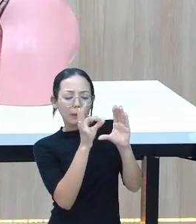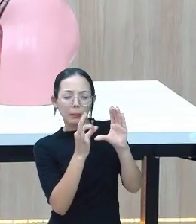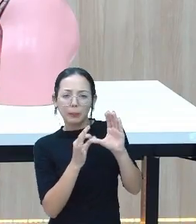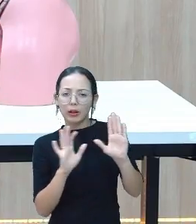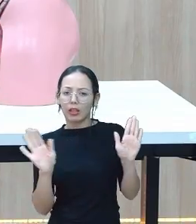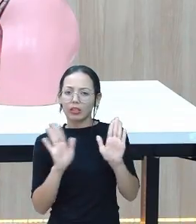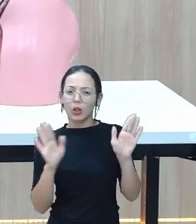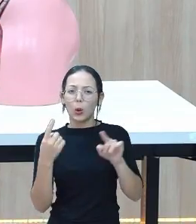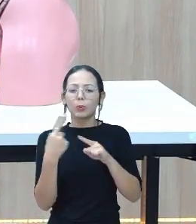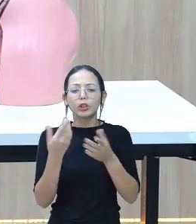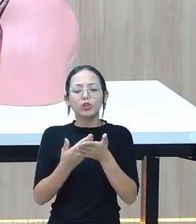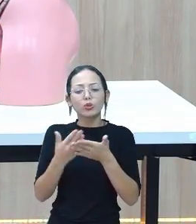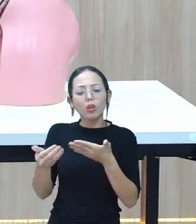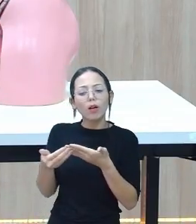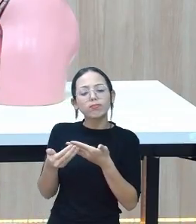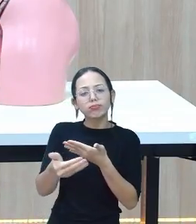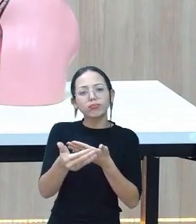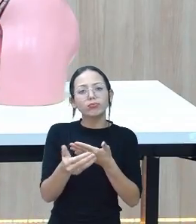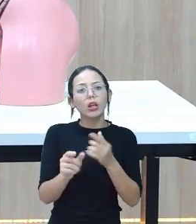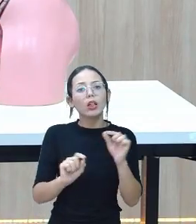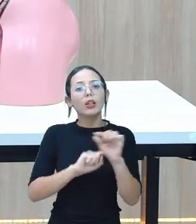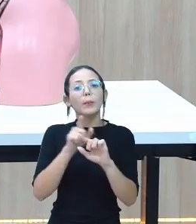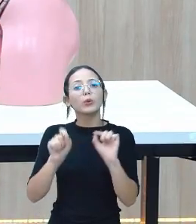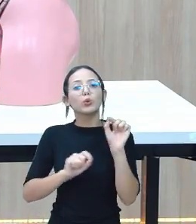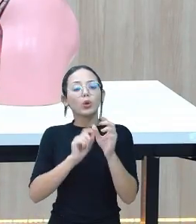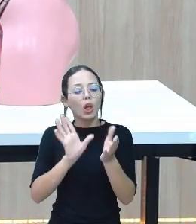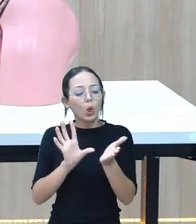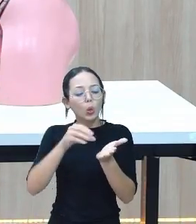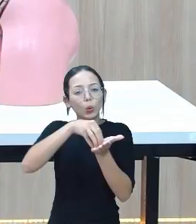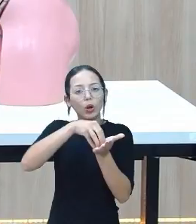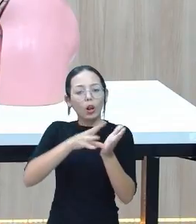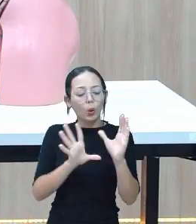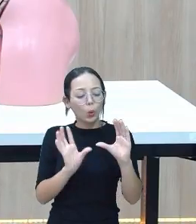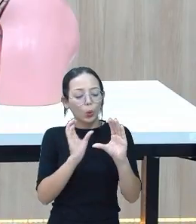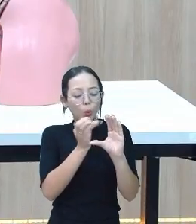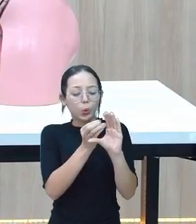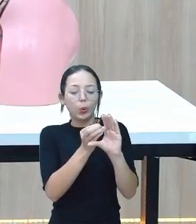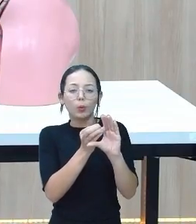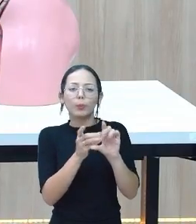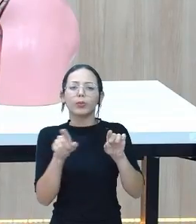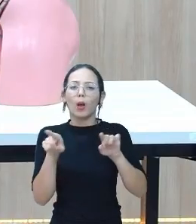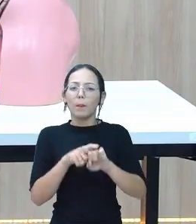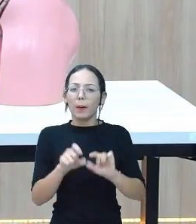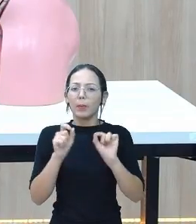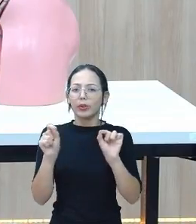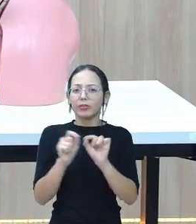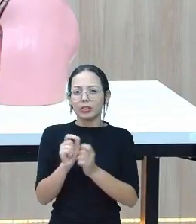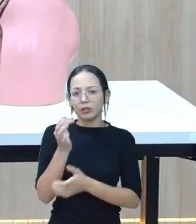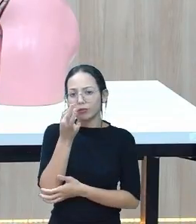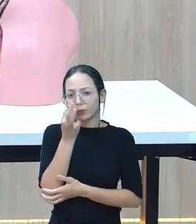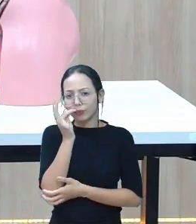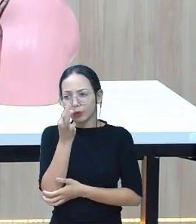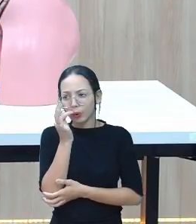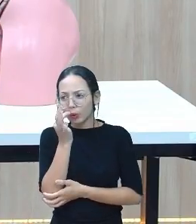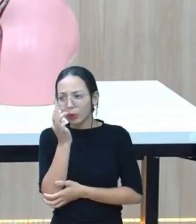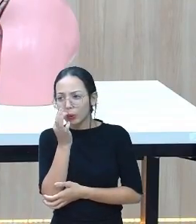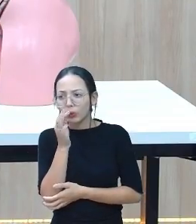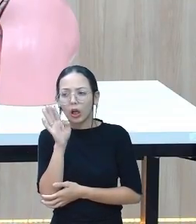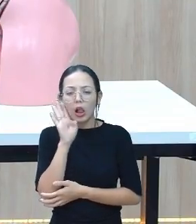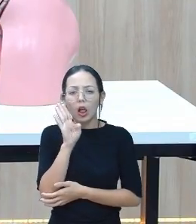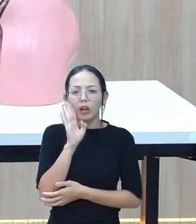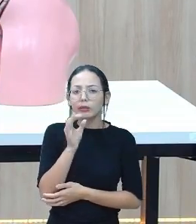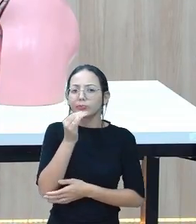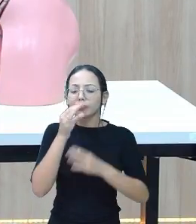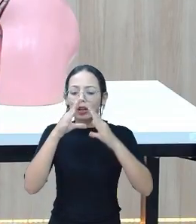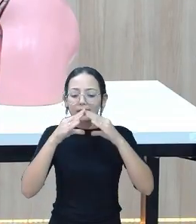hoje, né? E depois coloca o núcleo. Você também pode fazer com uma fruta, né? Pode pegar uma